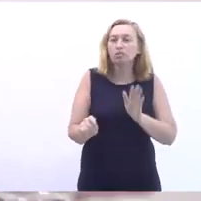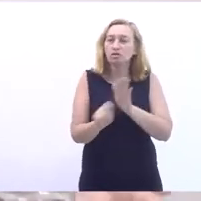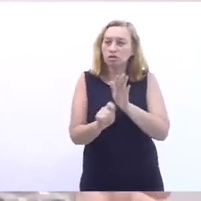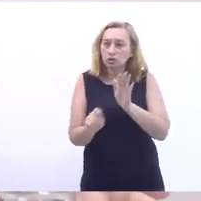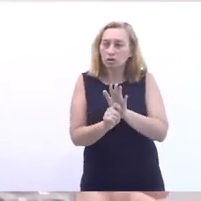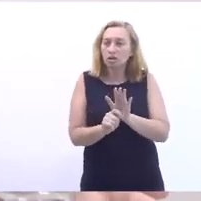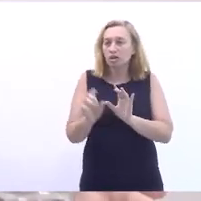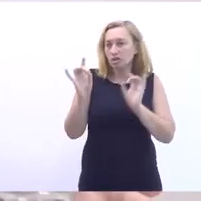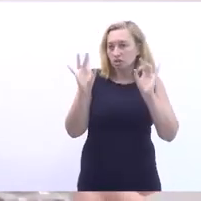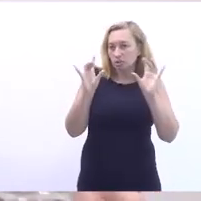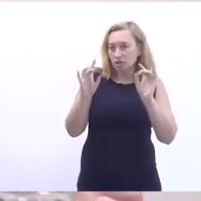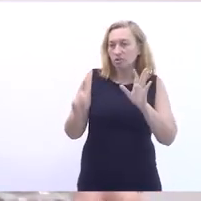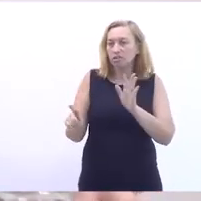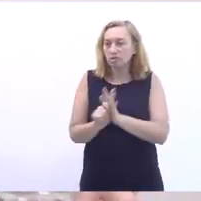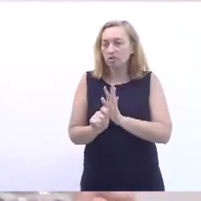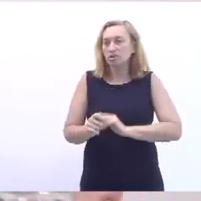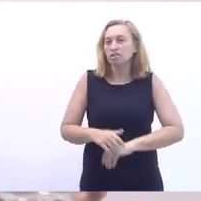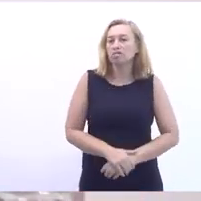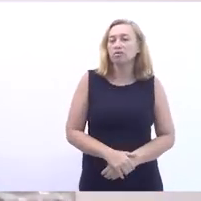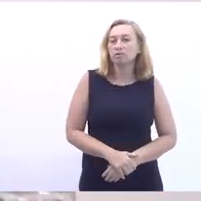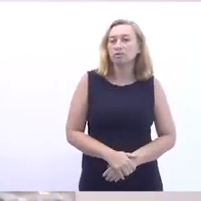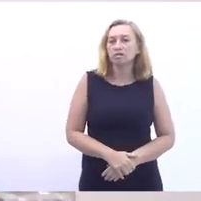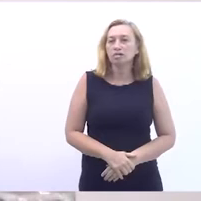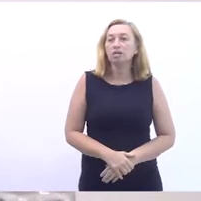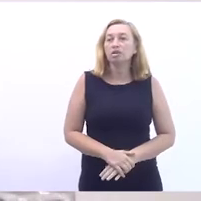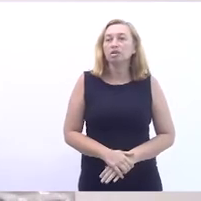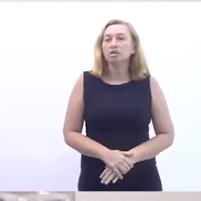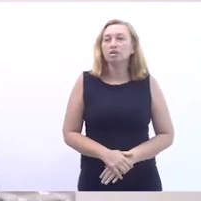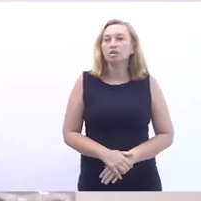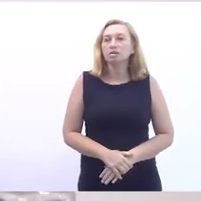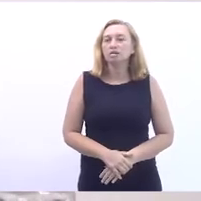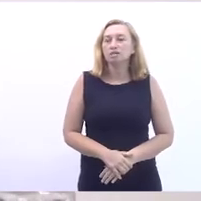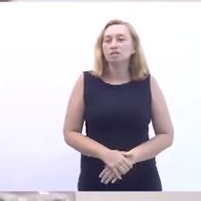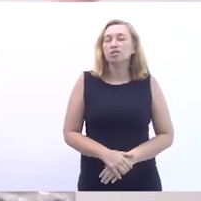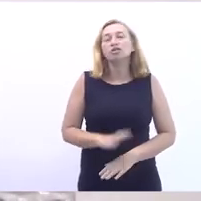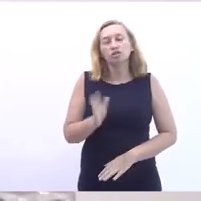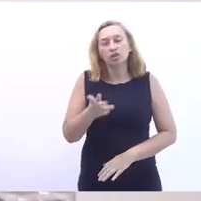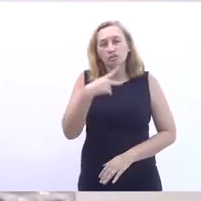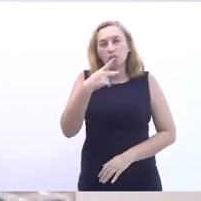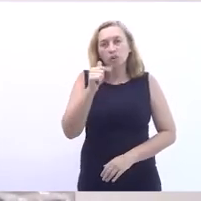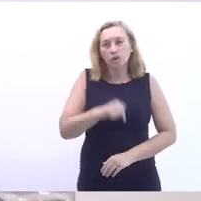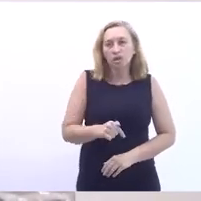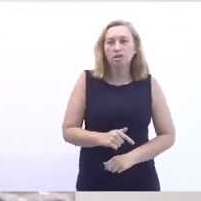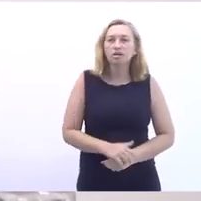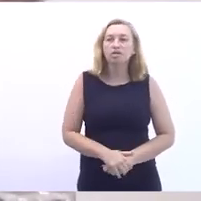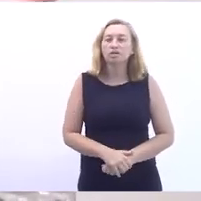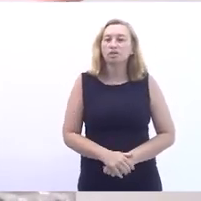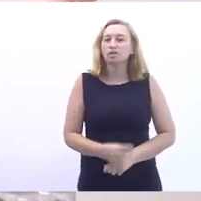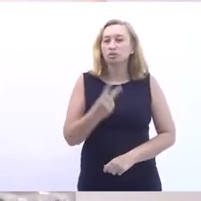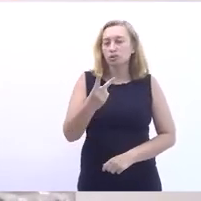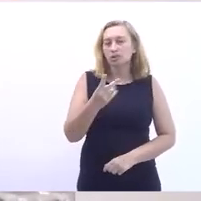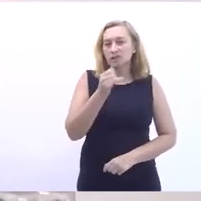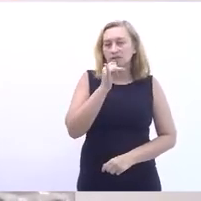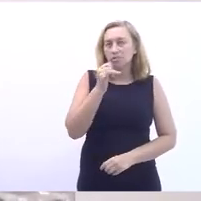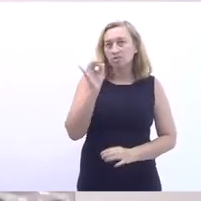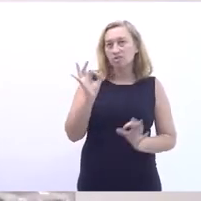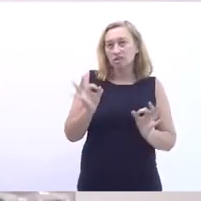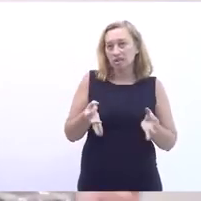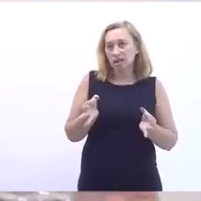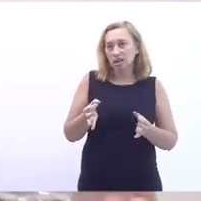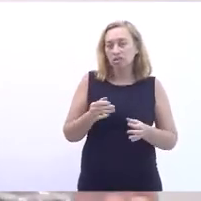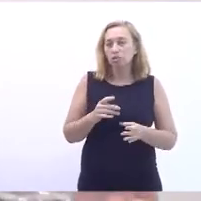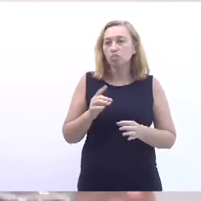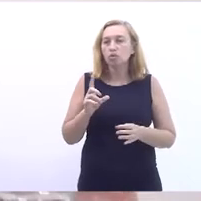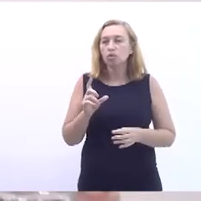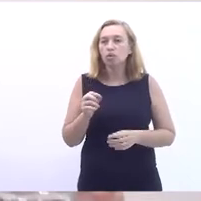em especial da maconha e enfim a gente como já falou aqui existem dois exemplos muito claros